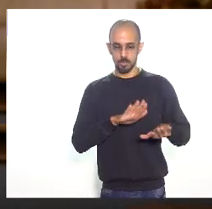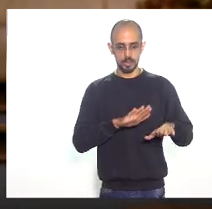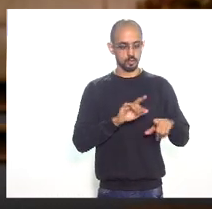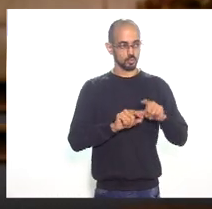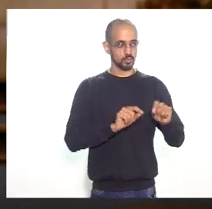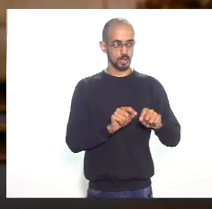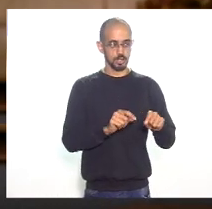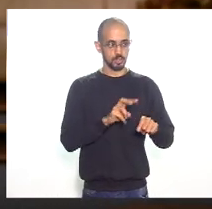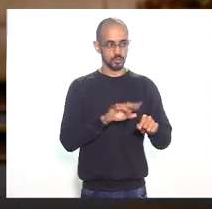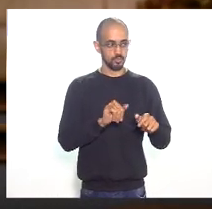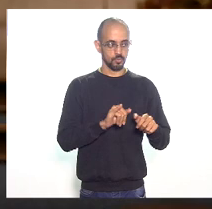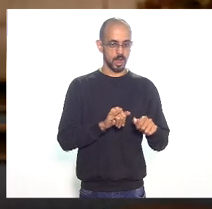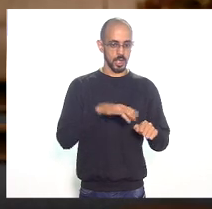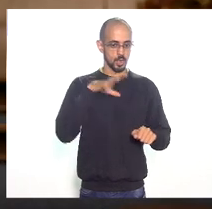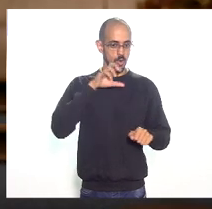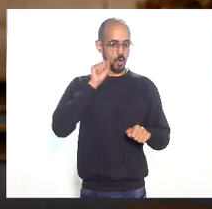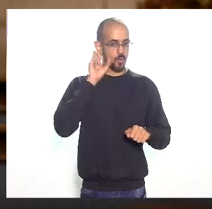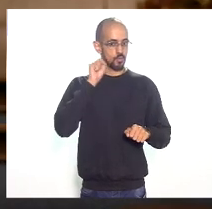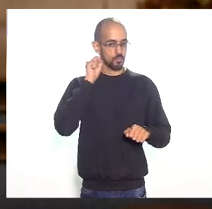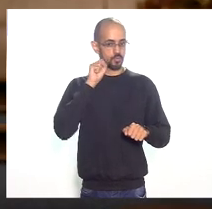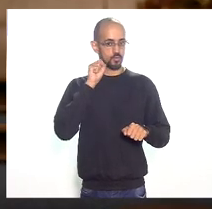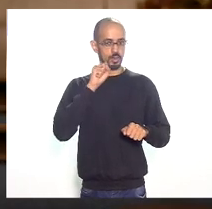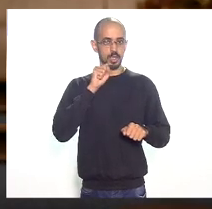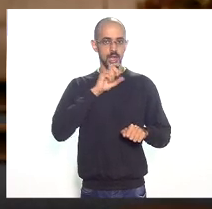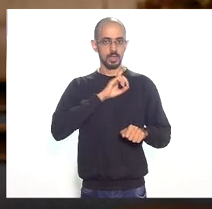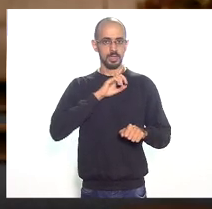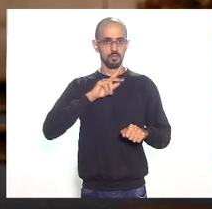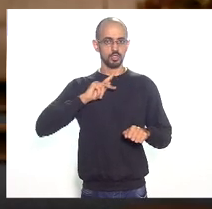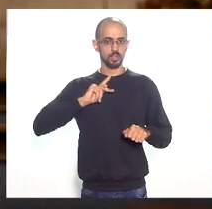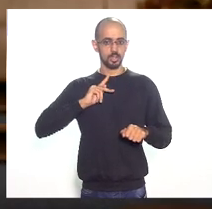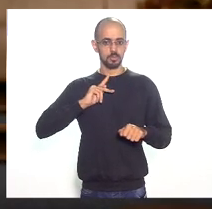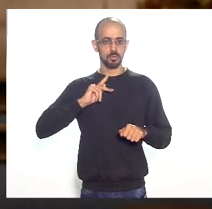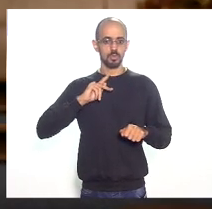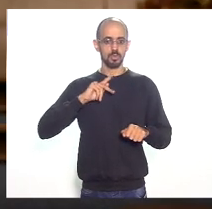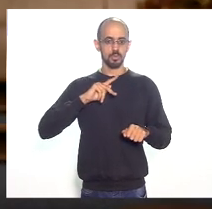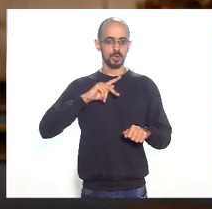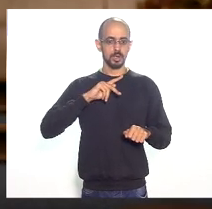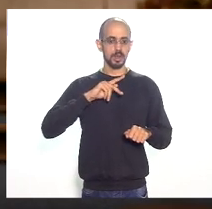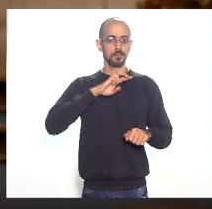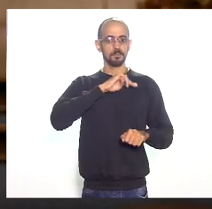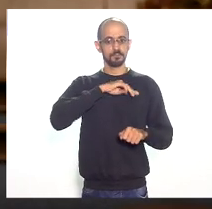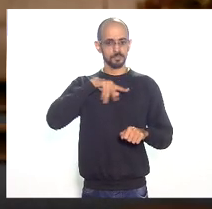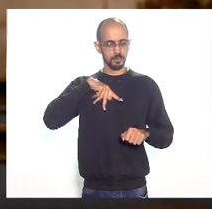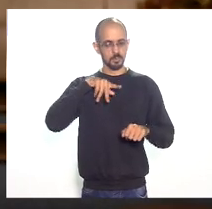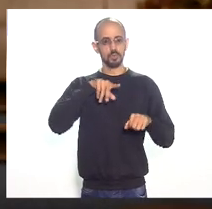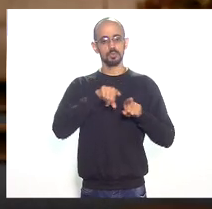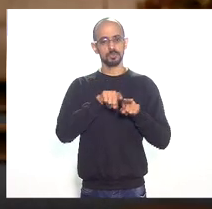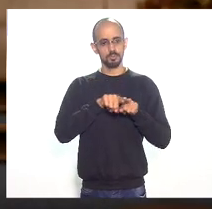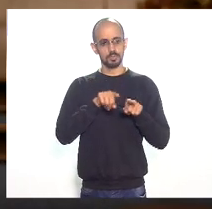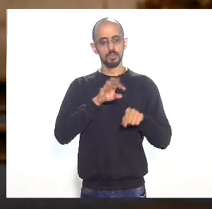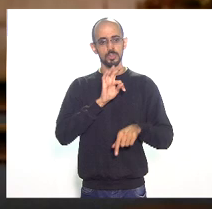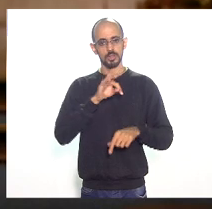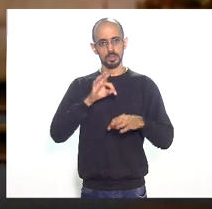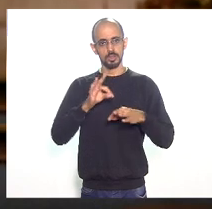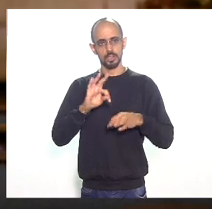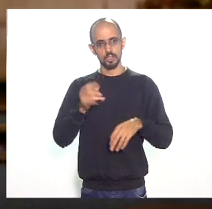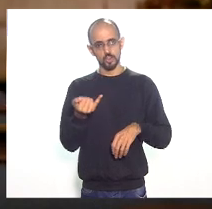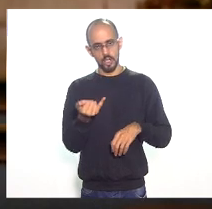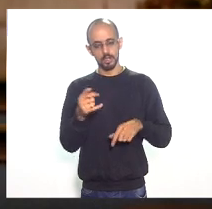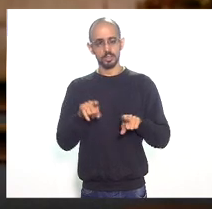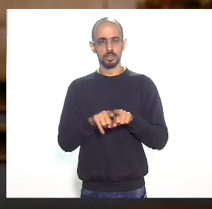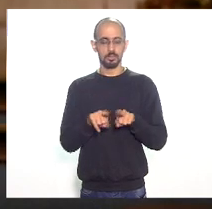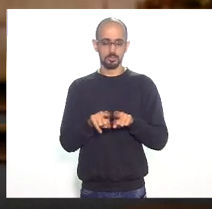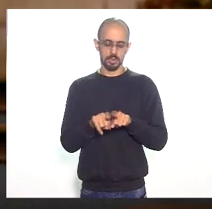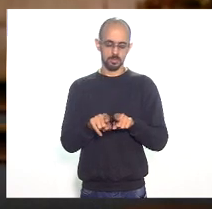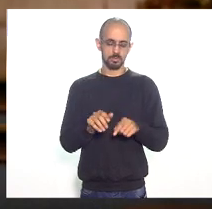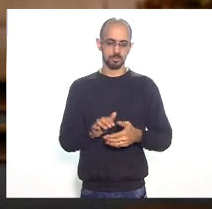ouvir... A Defensoria quer falar, o AB quer falar, o próprio TJ quer falar, e aí depois a gente traz esse tema de volta.